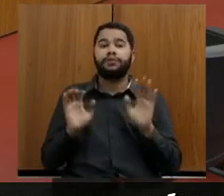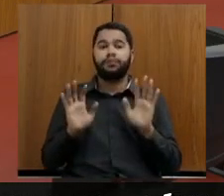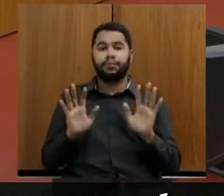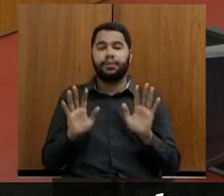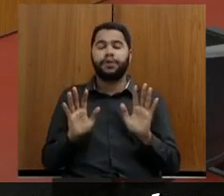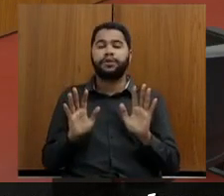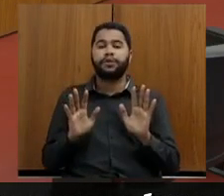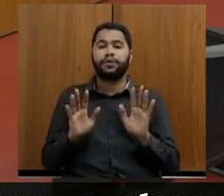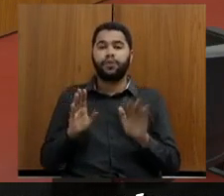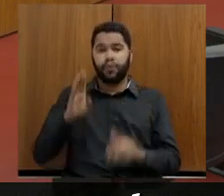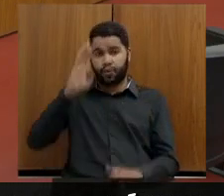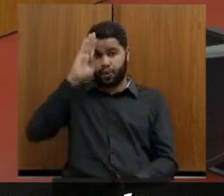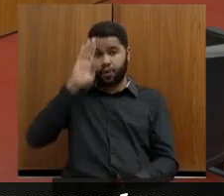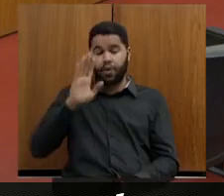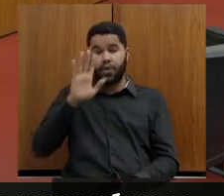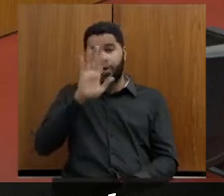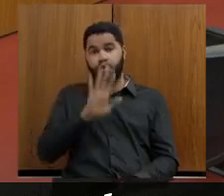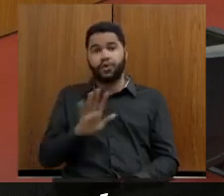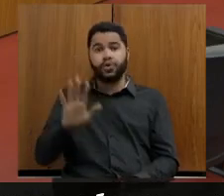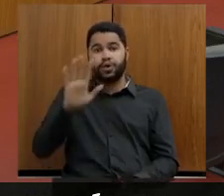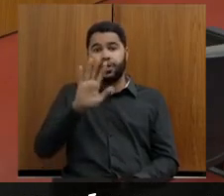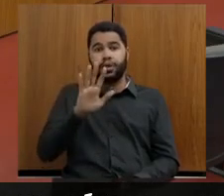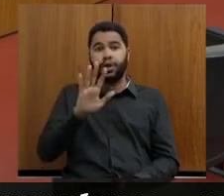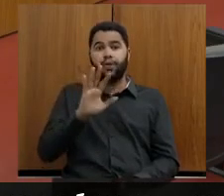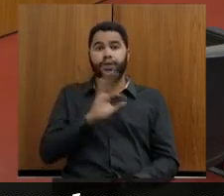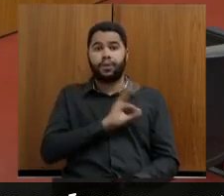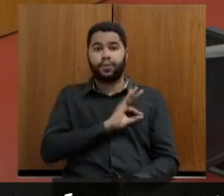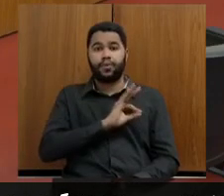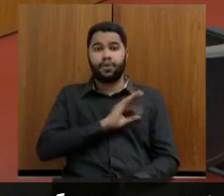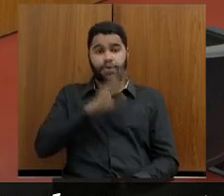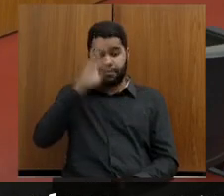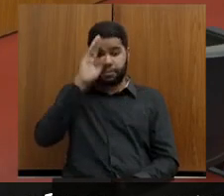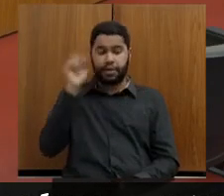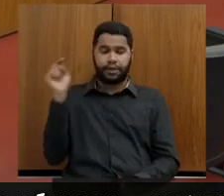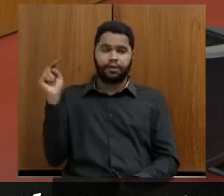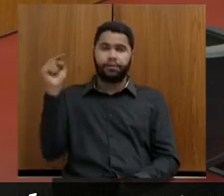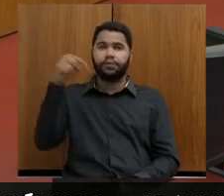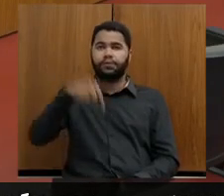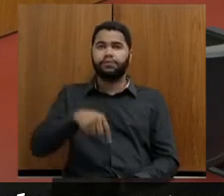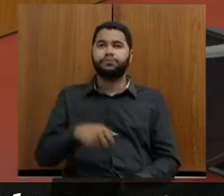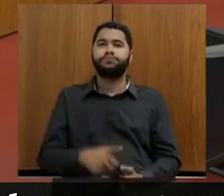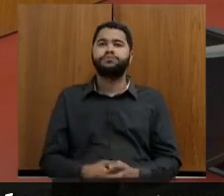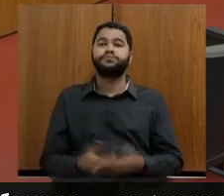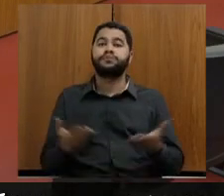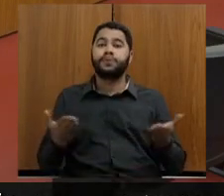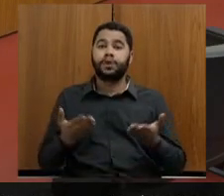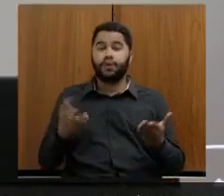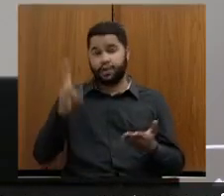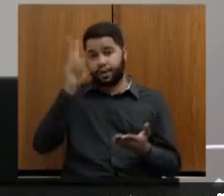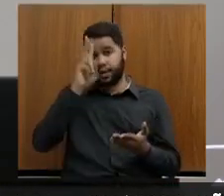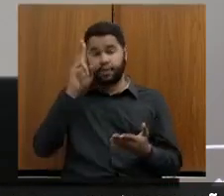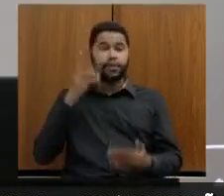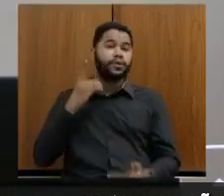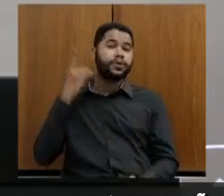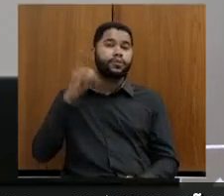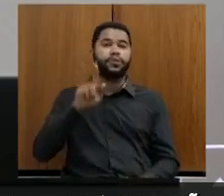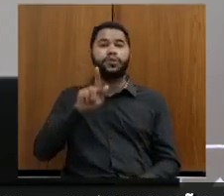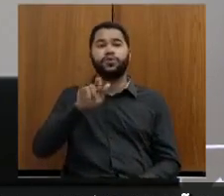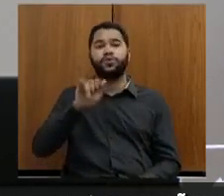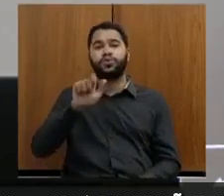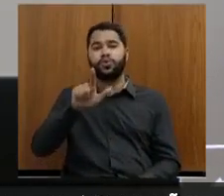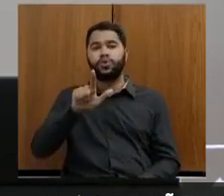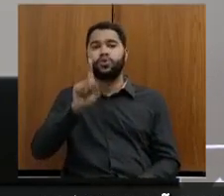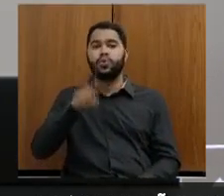o comandante-geral da Polícia Militar estará que então Comandante o senhor tem a palavra Lembrando que o deputado Gil Pereira